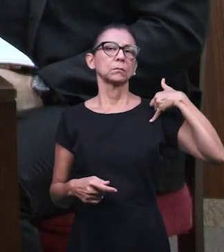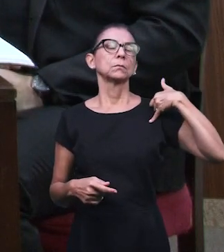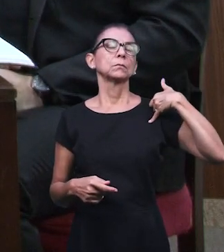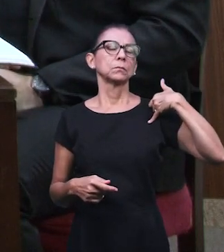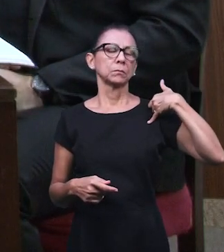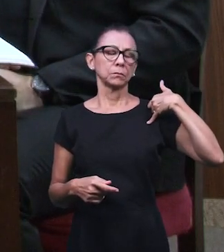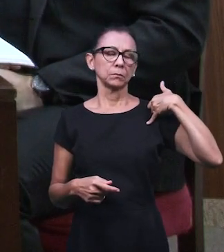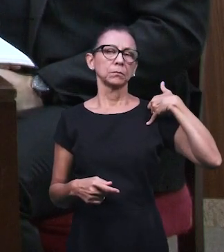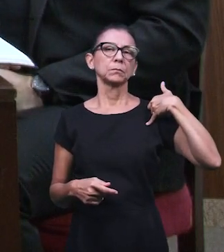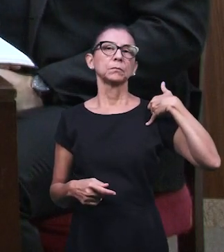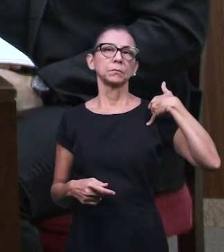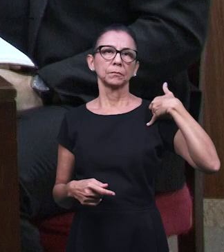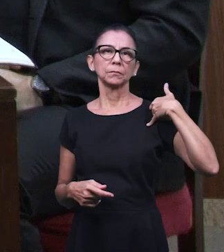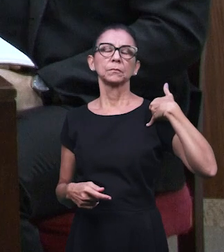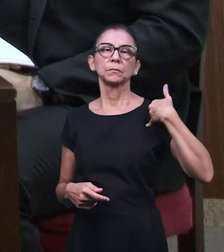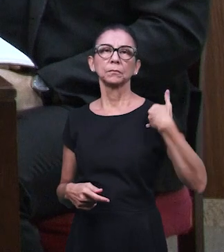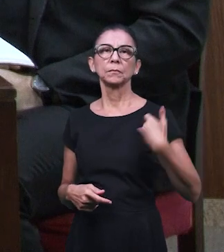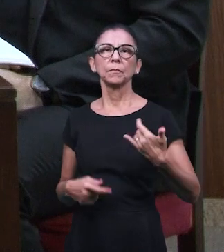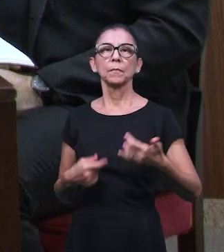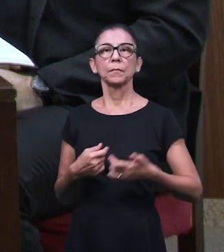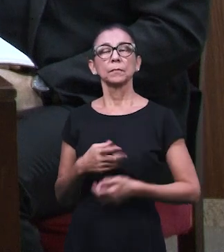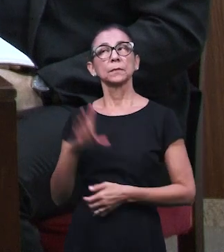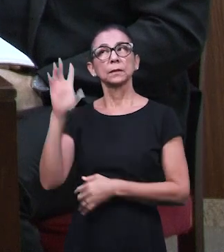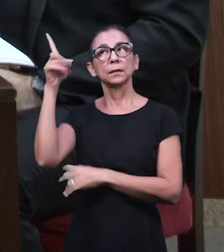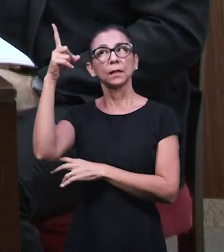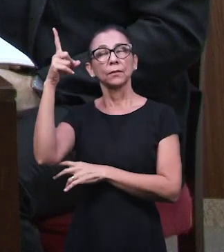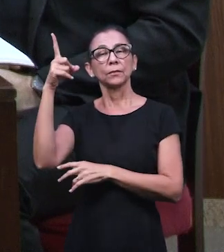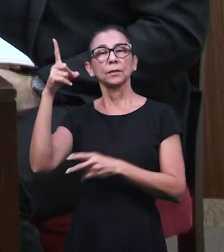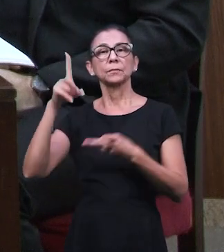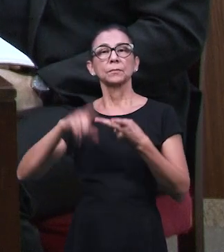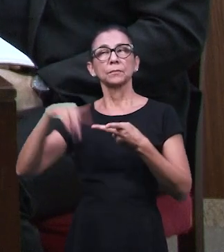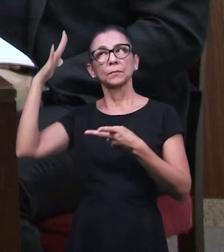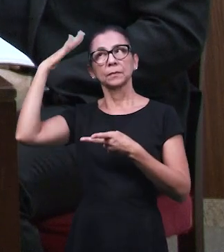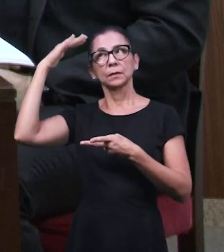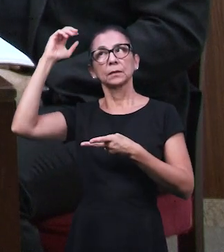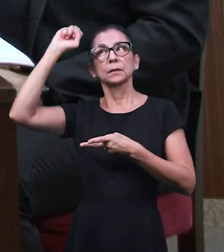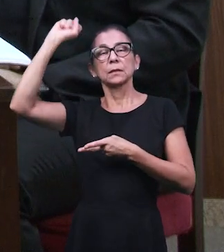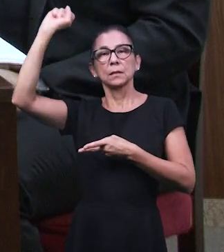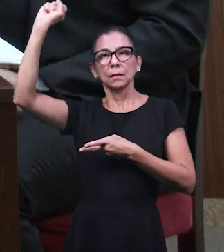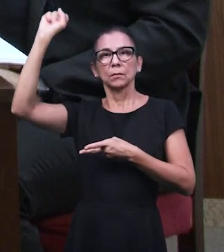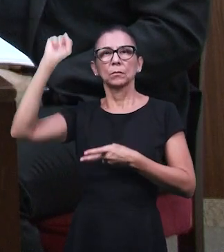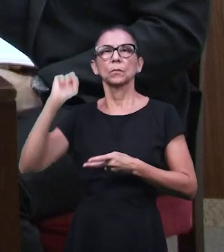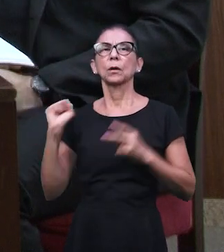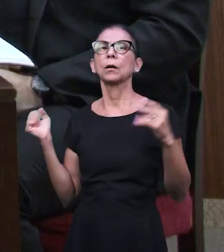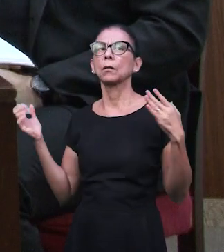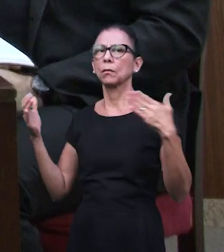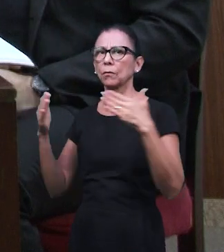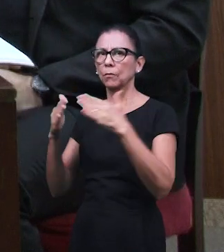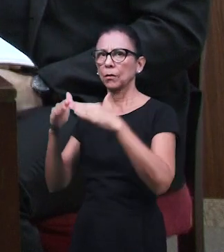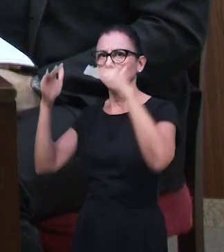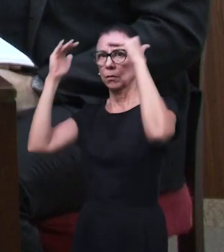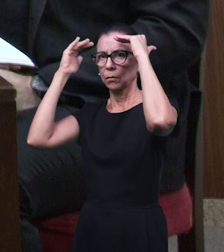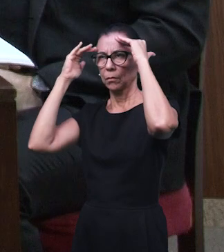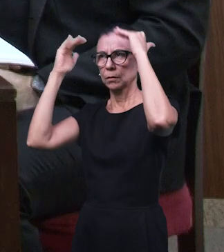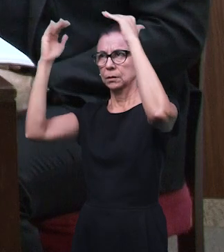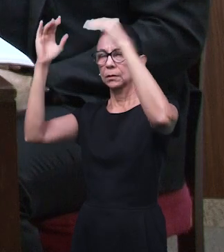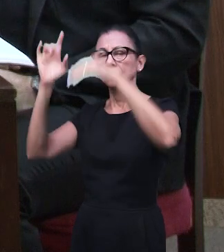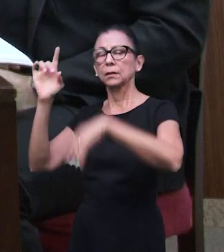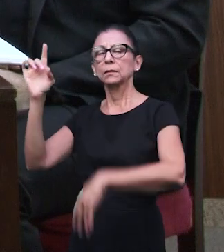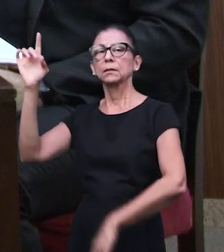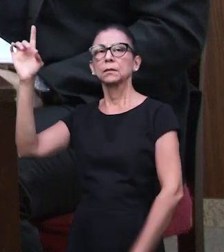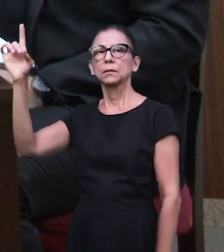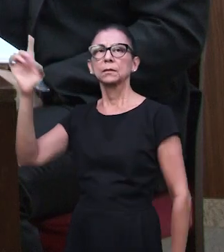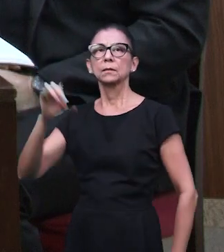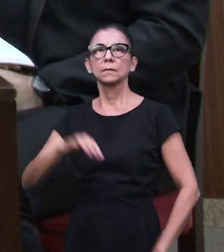se voltaram a todo momento a fazer a vontade do Senhor. E como a gente já estudou no EBD, principalmente Davi, que toda vez